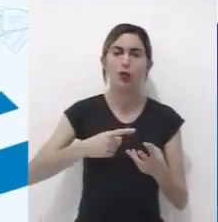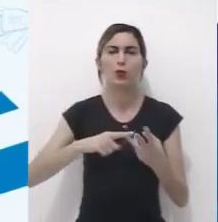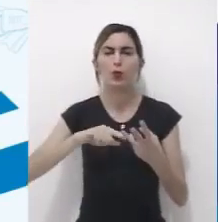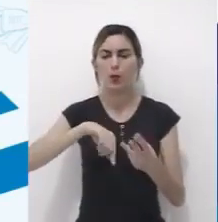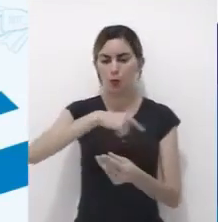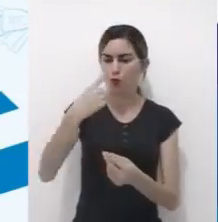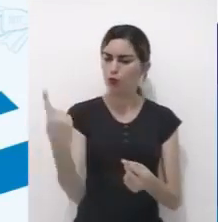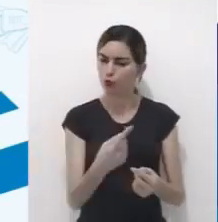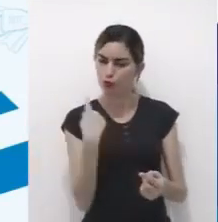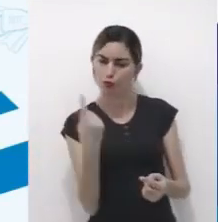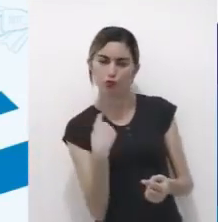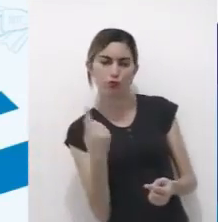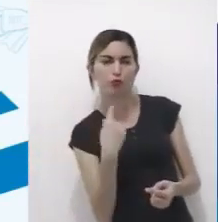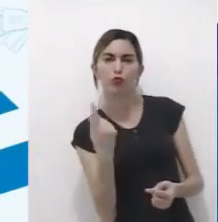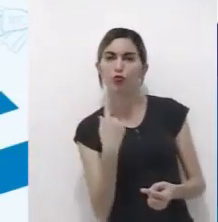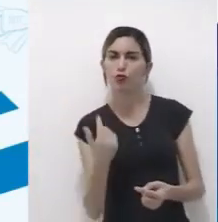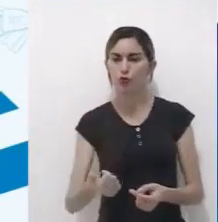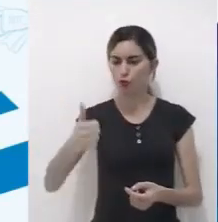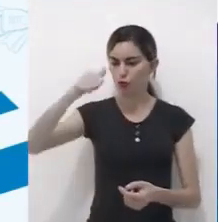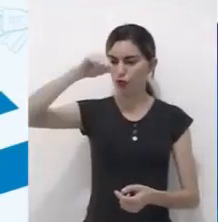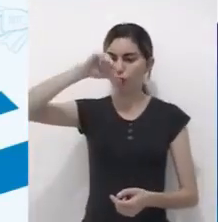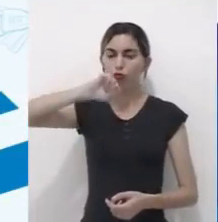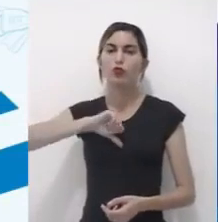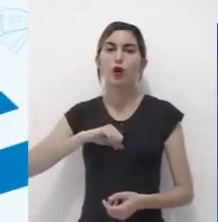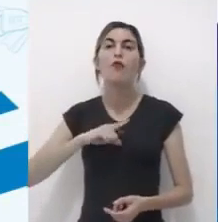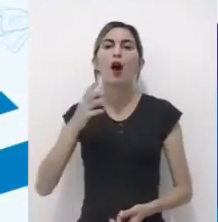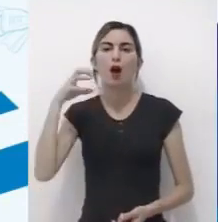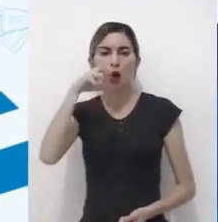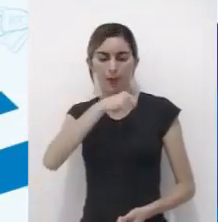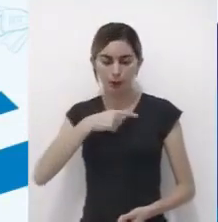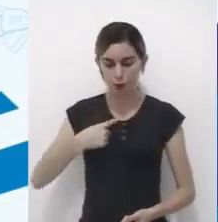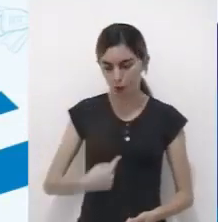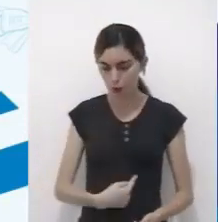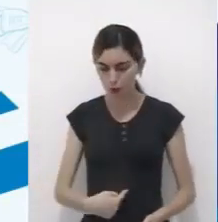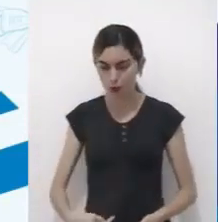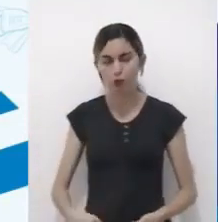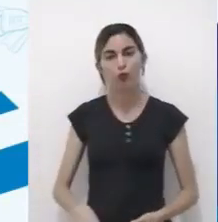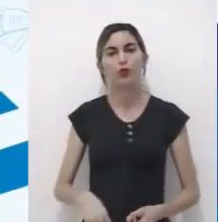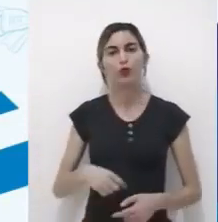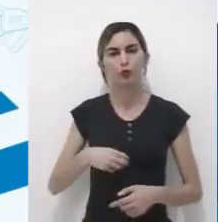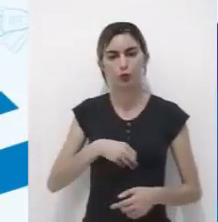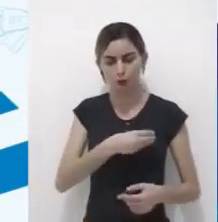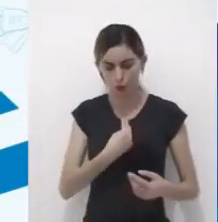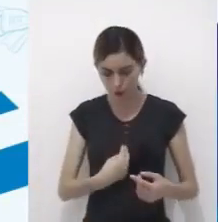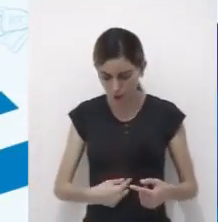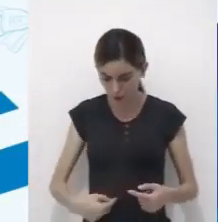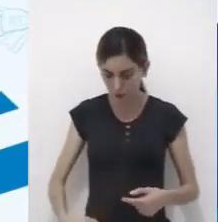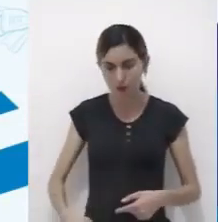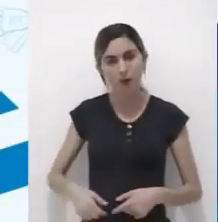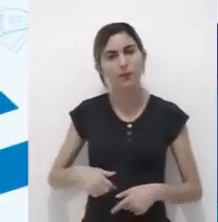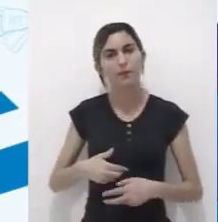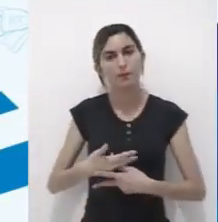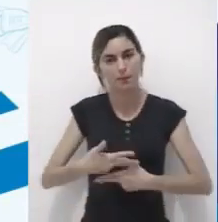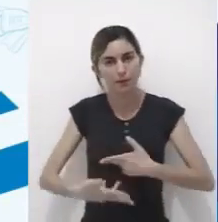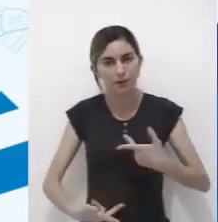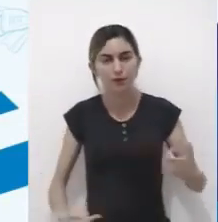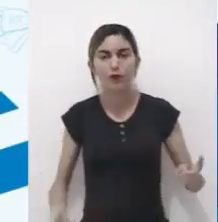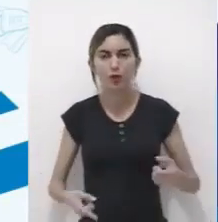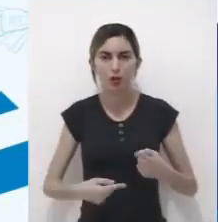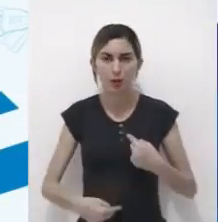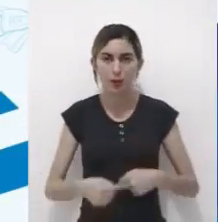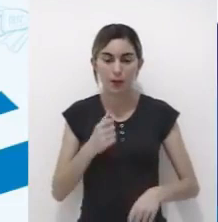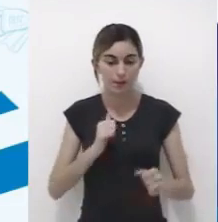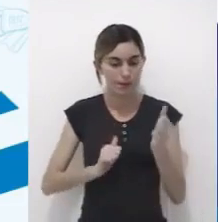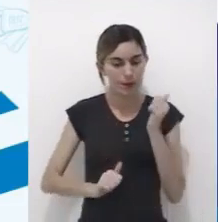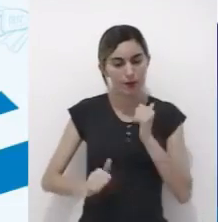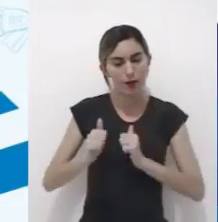você bater no liquidificador, vai acelerar a tua digestão. Além de acelerar a tua digestão, ainda vai